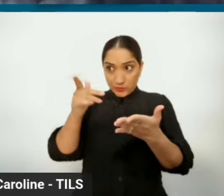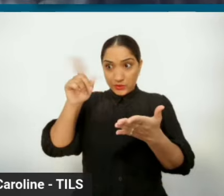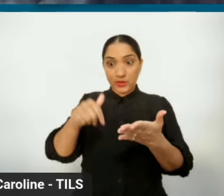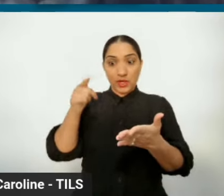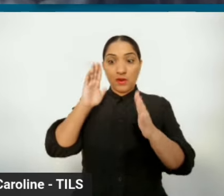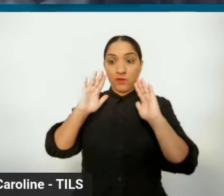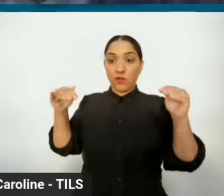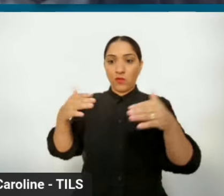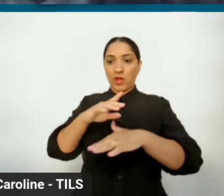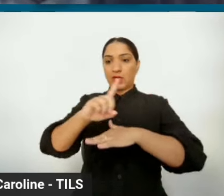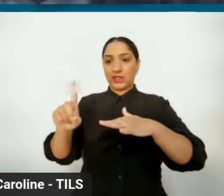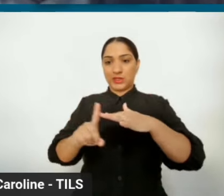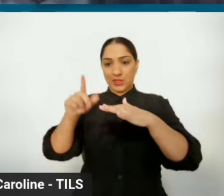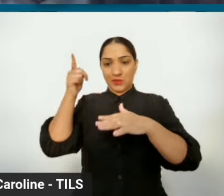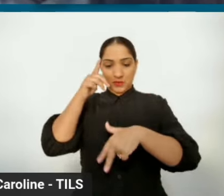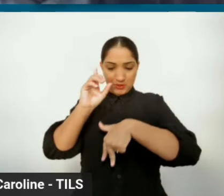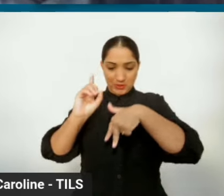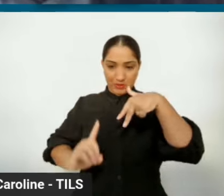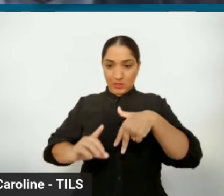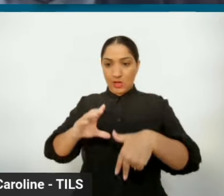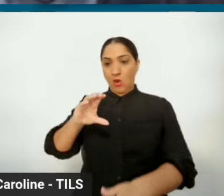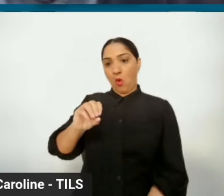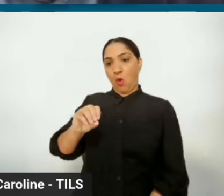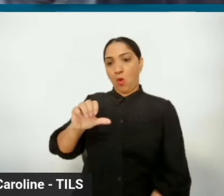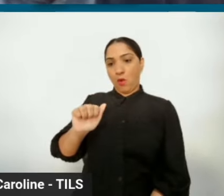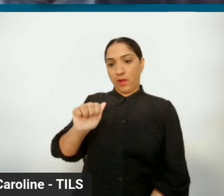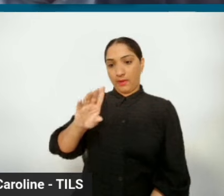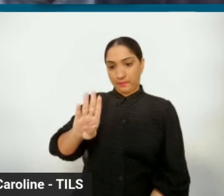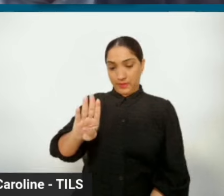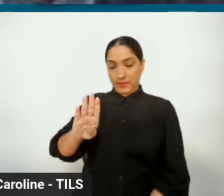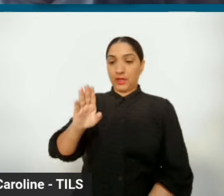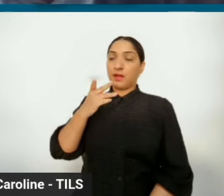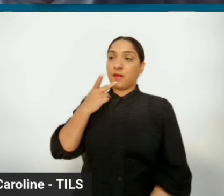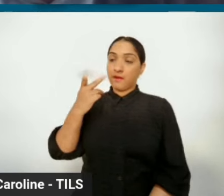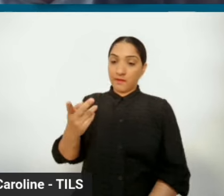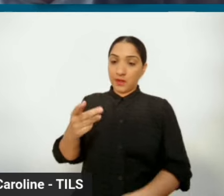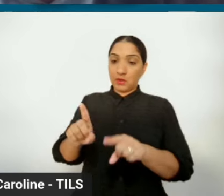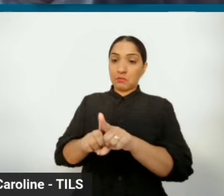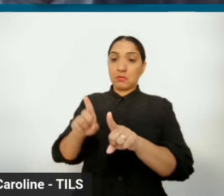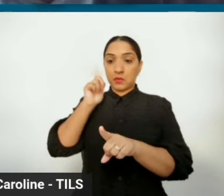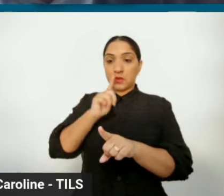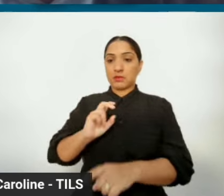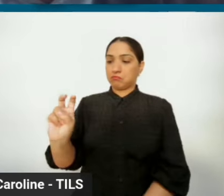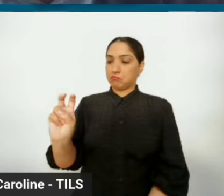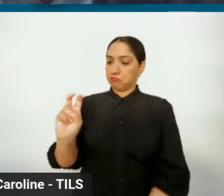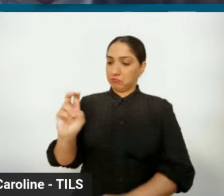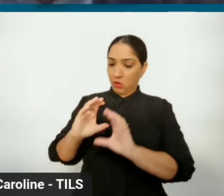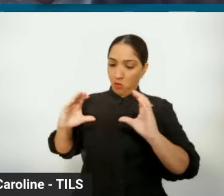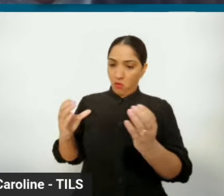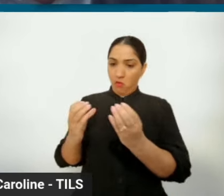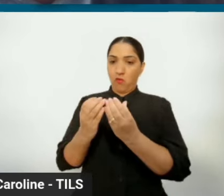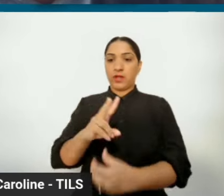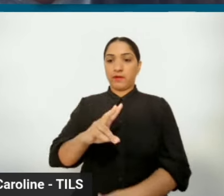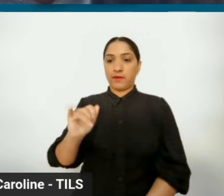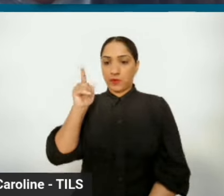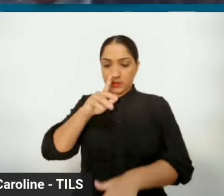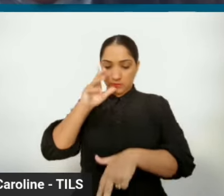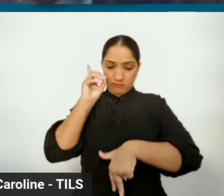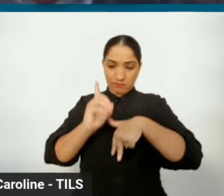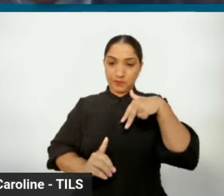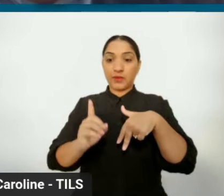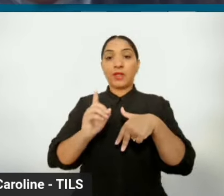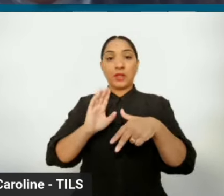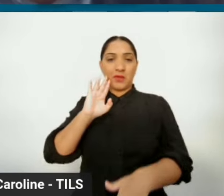com Deficiência do Conselho Federal da OAB. E ele citou sobre a 5ª Conferência Nacional dos Direitos das Pessoas com Deficiência,